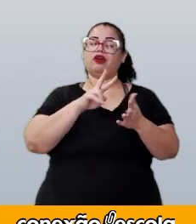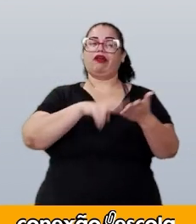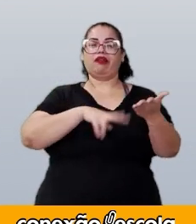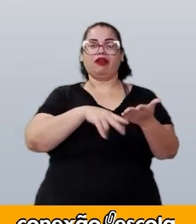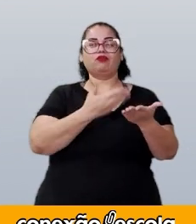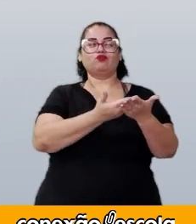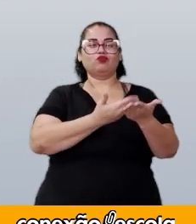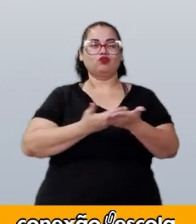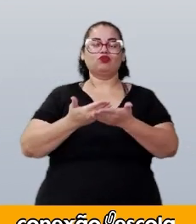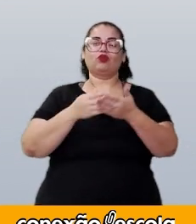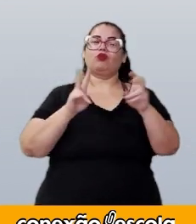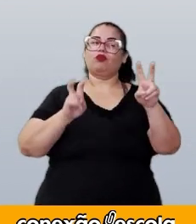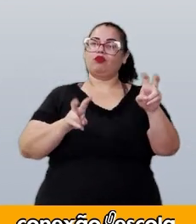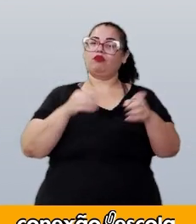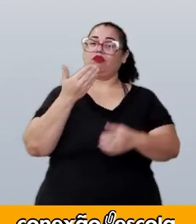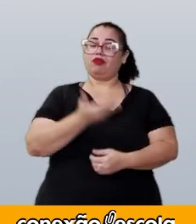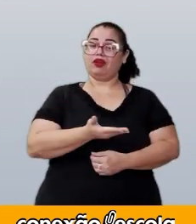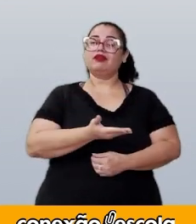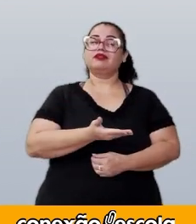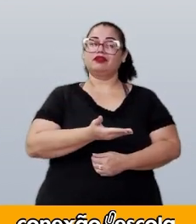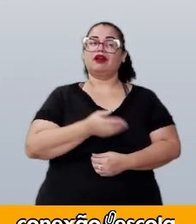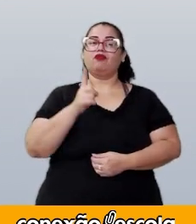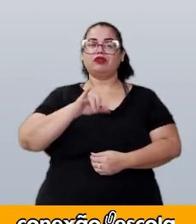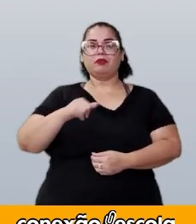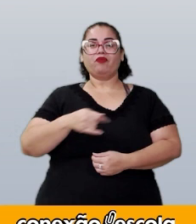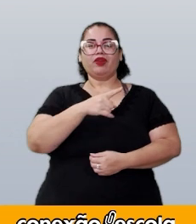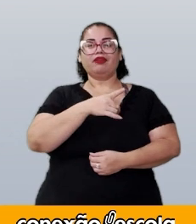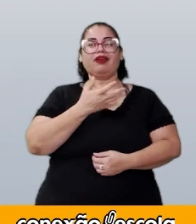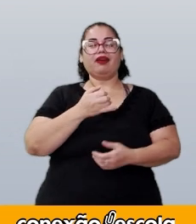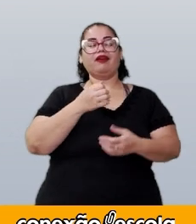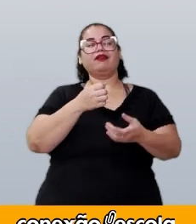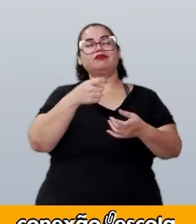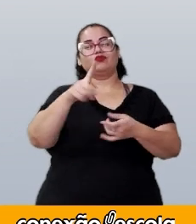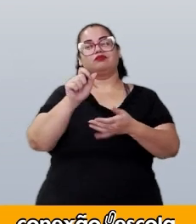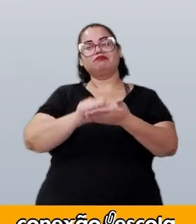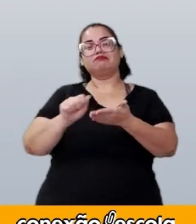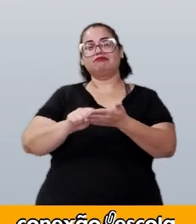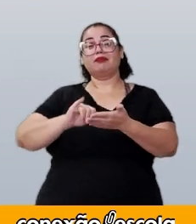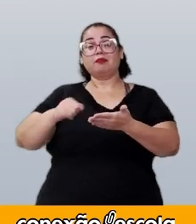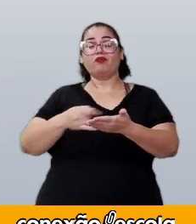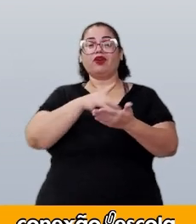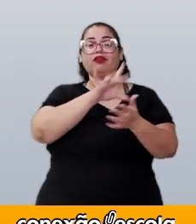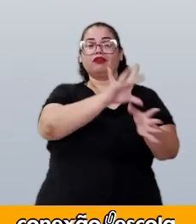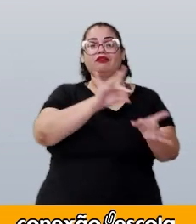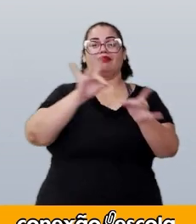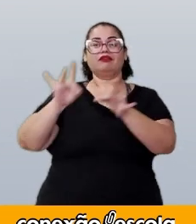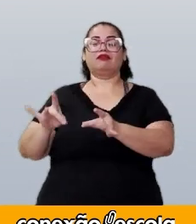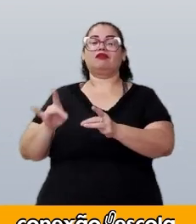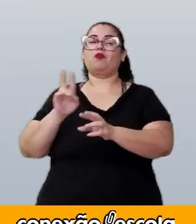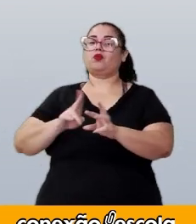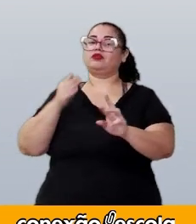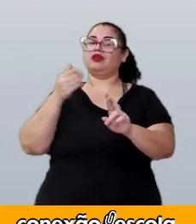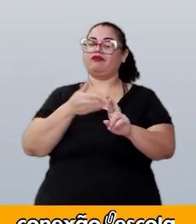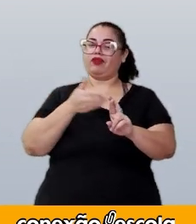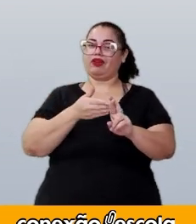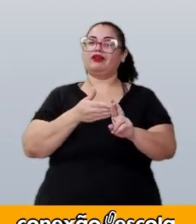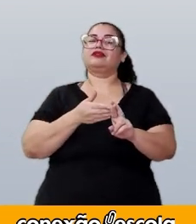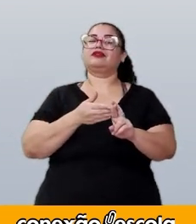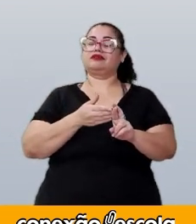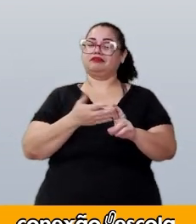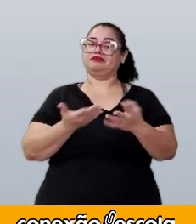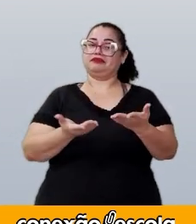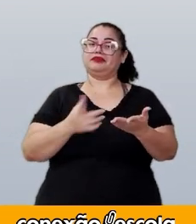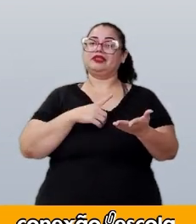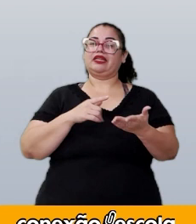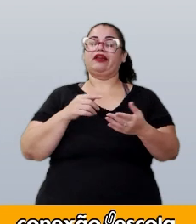a respeito daquele assunto, e você está utilizando ali para reforçar a sua argumentação. Então, usar termos